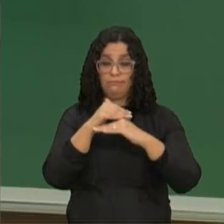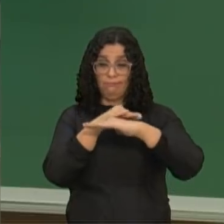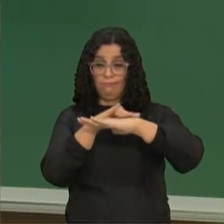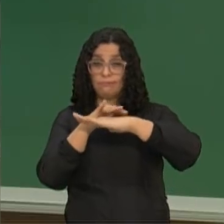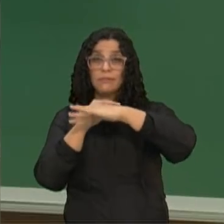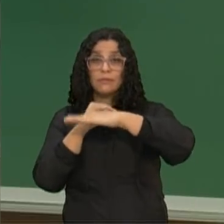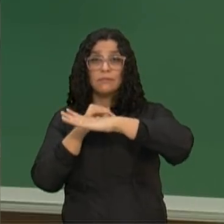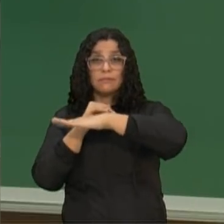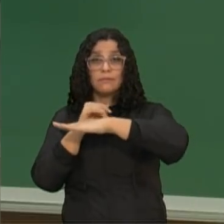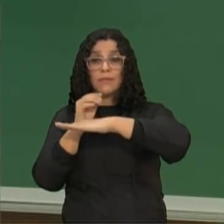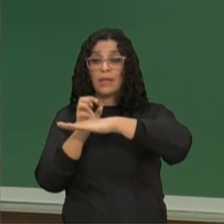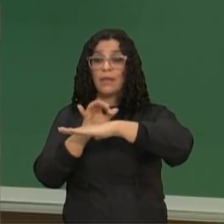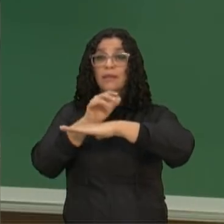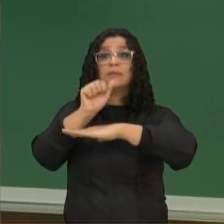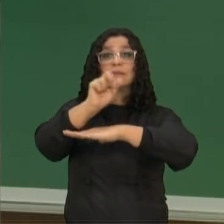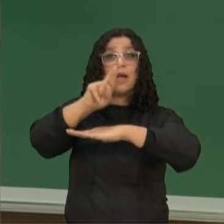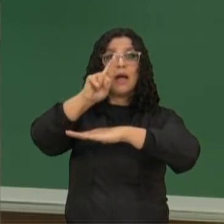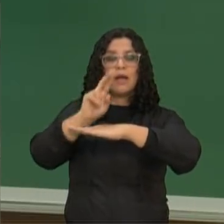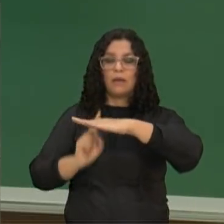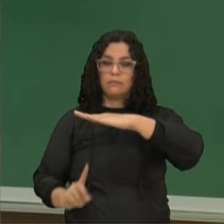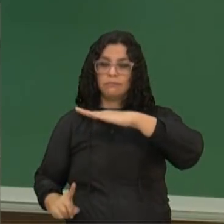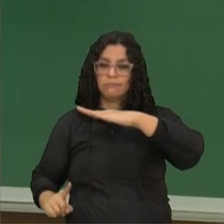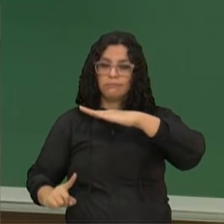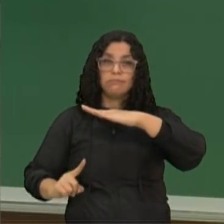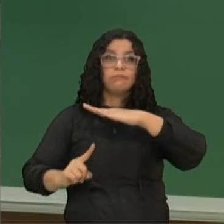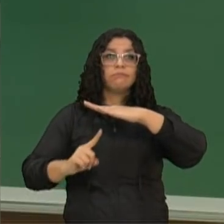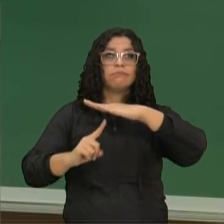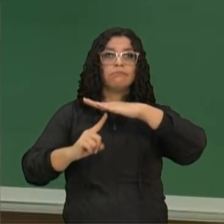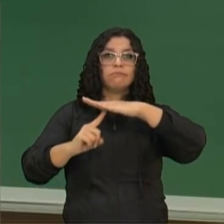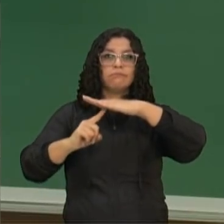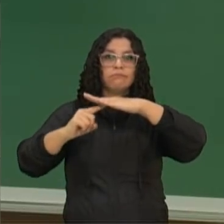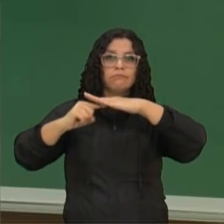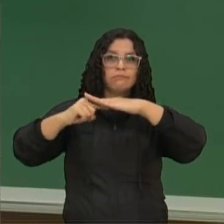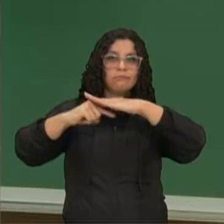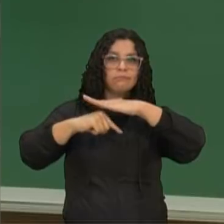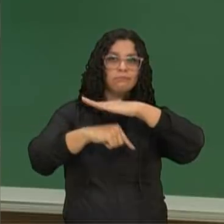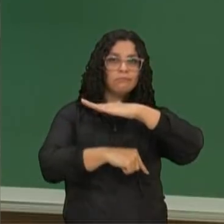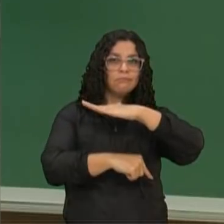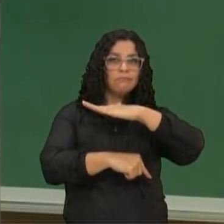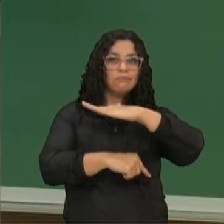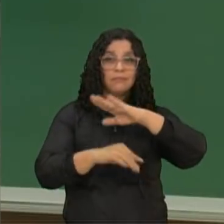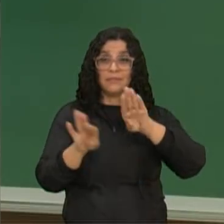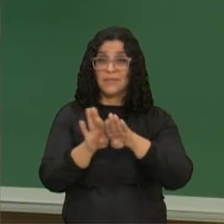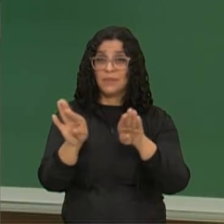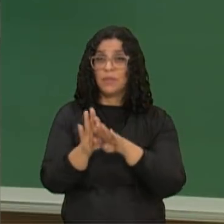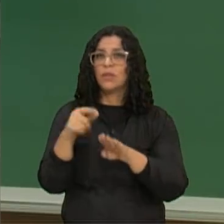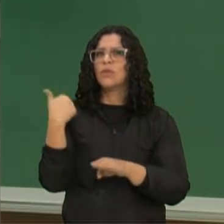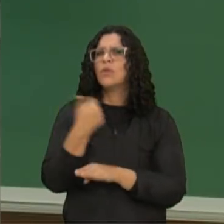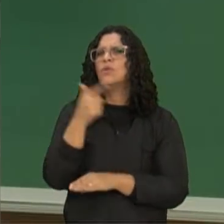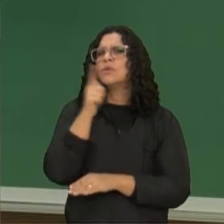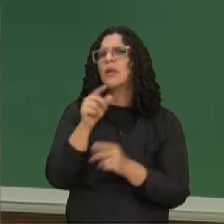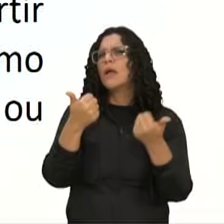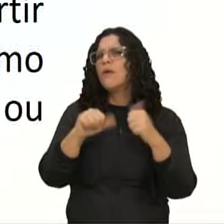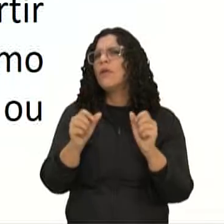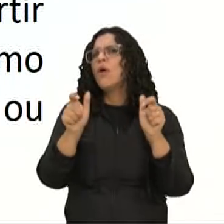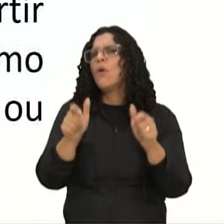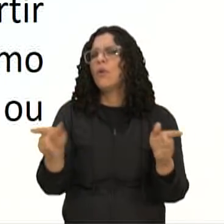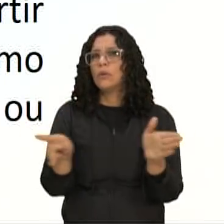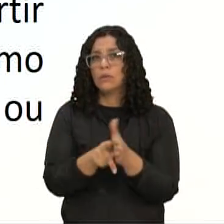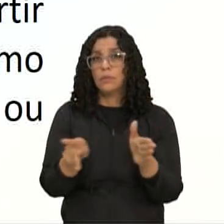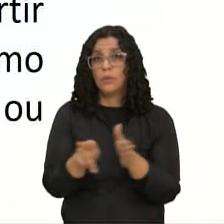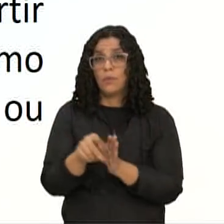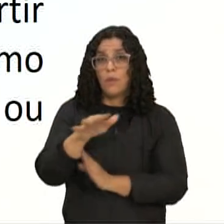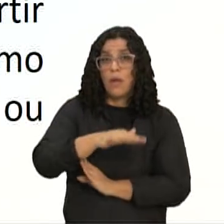não avança para o ar. Mas isso é um fenômeno da ótica que conseguimos estar trabalhando. Aonde a gente consegue estar analisando isso?